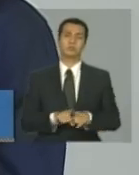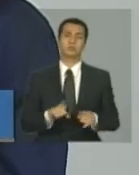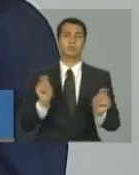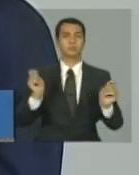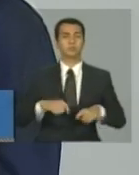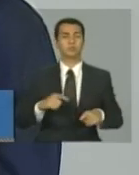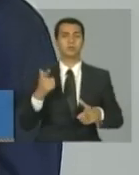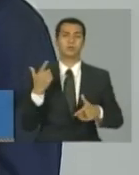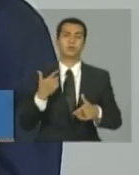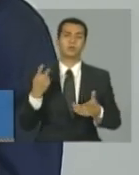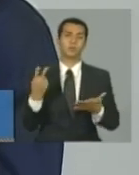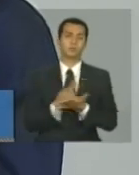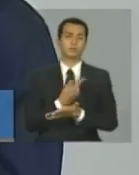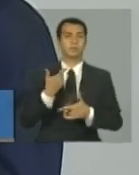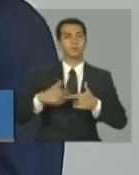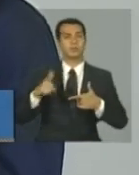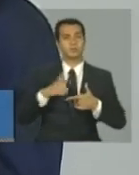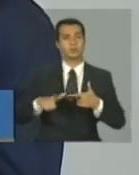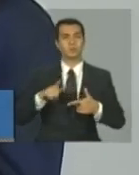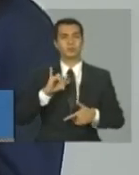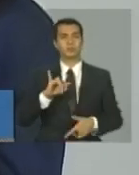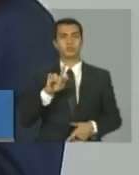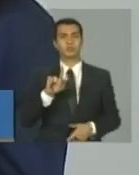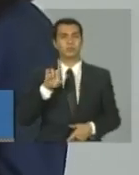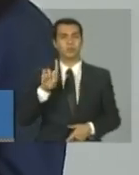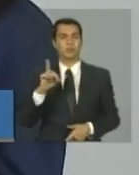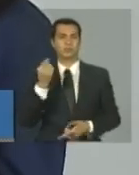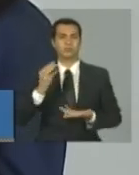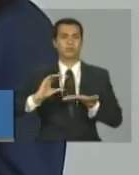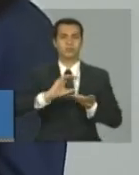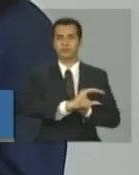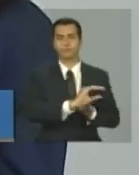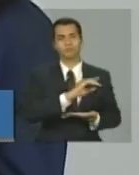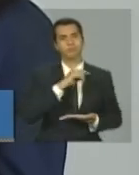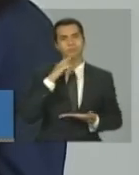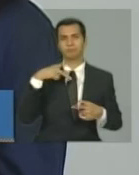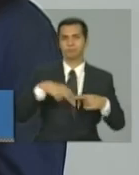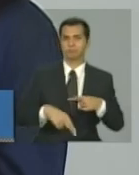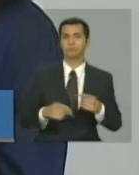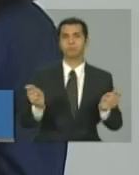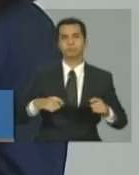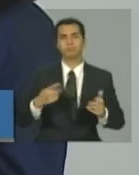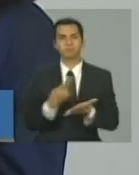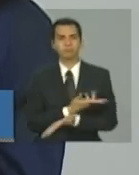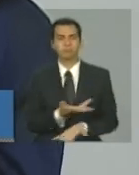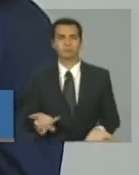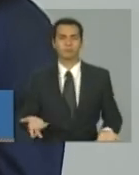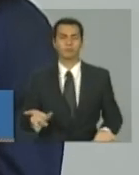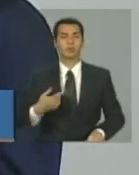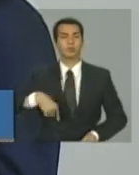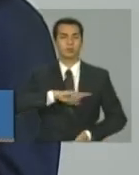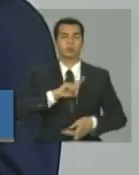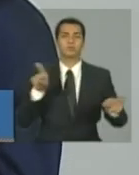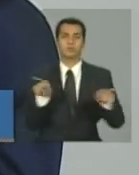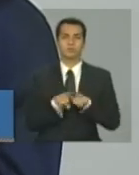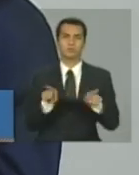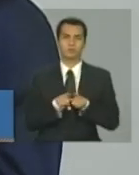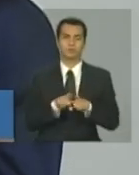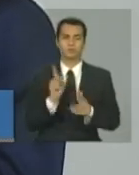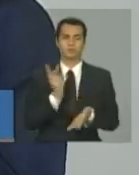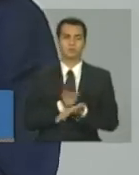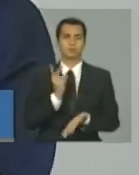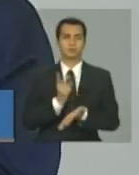recebimento dos incentivos dos já de tá E também essa questão do prazo é importante uma vez que nós Nós também somos